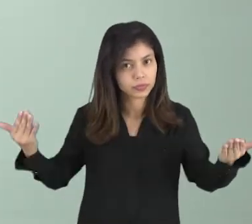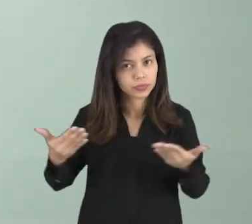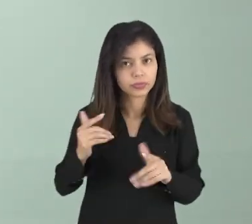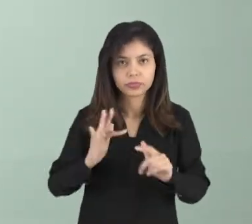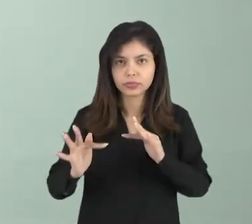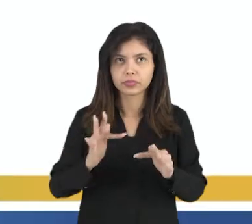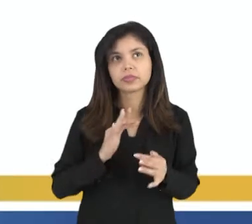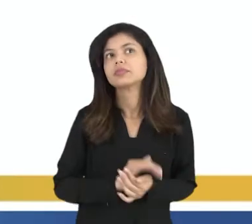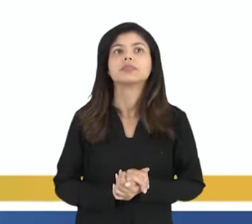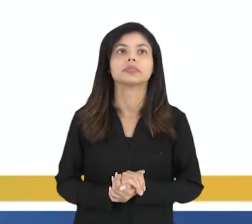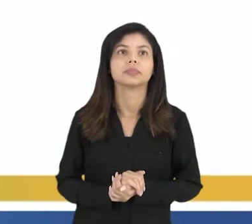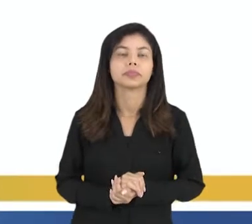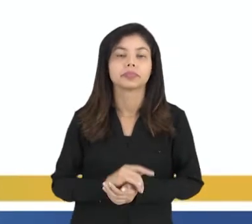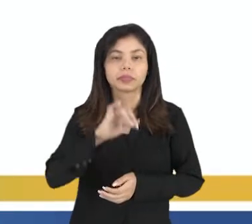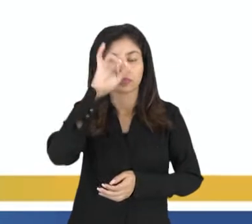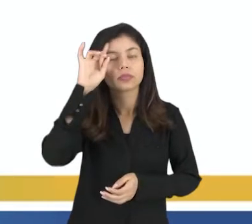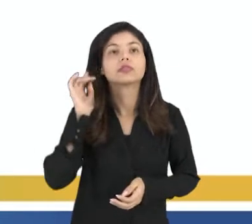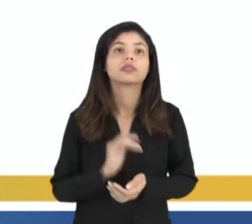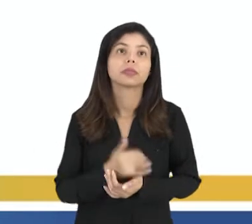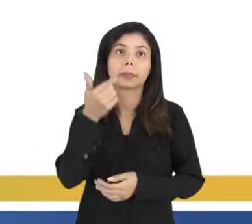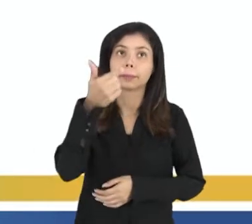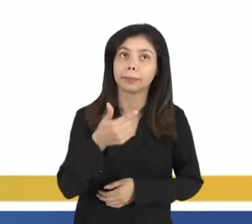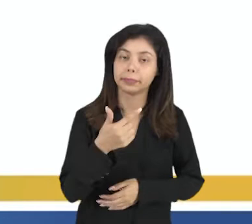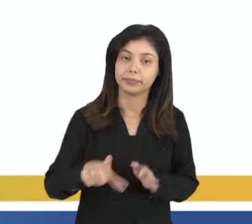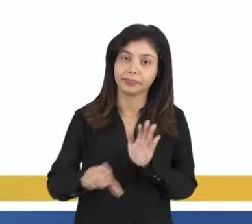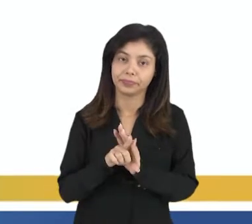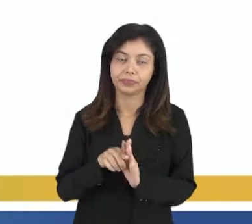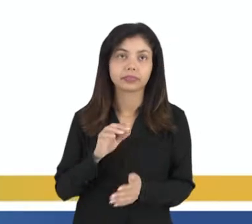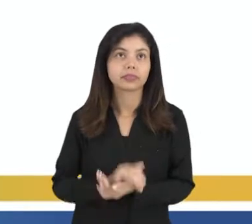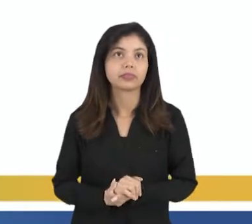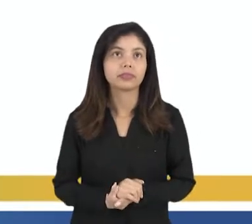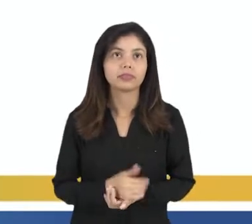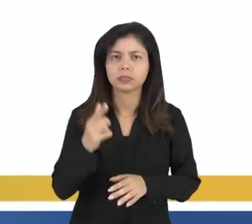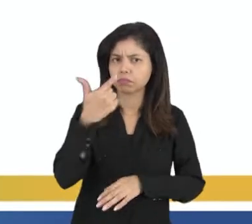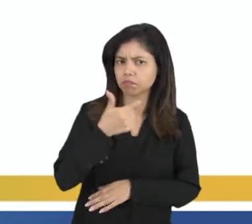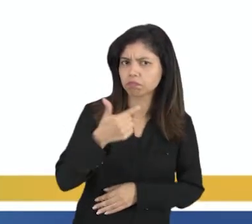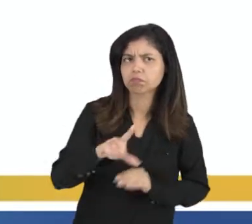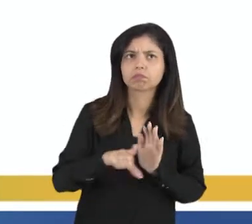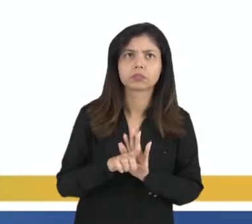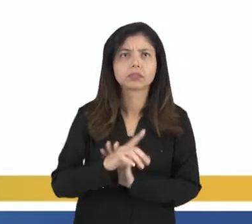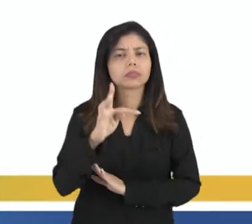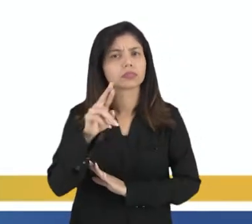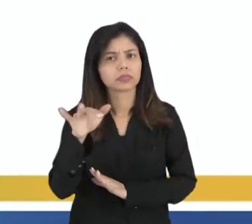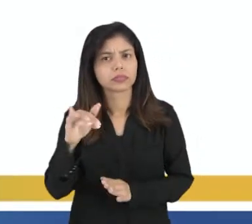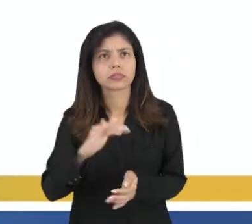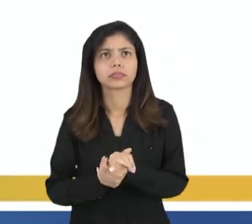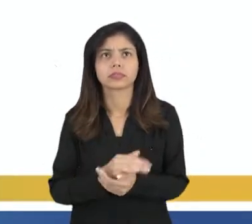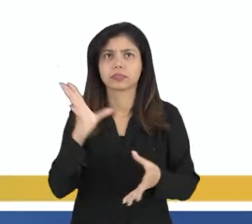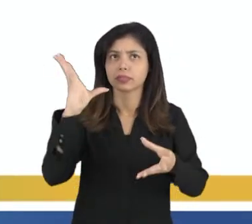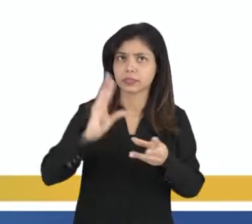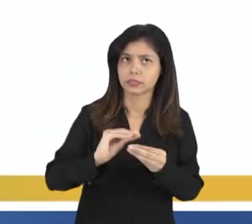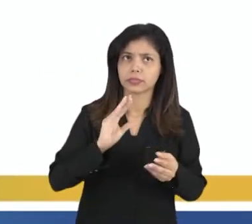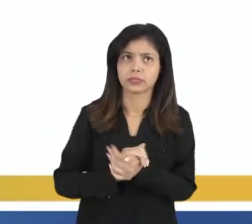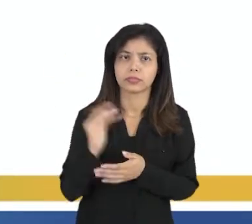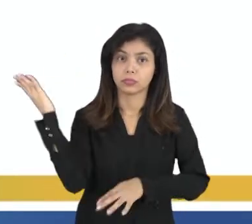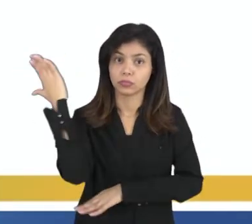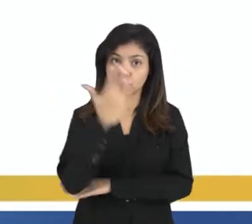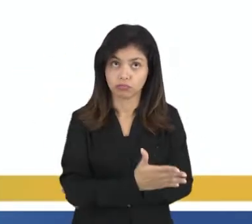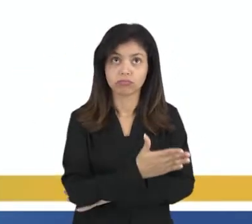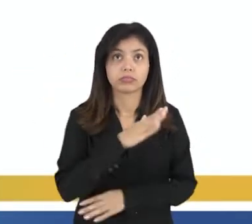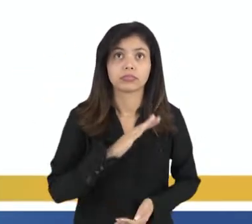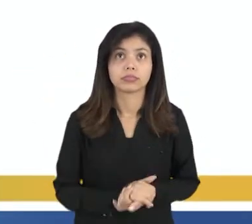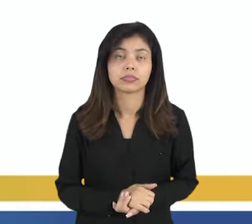aula. Então, a segunda lei da termodinâmica. A segunda lei da termodinâmica, como eu falei, ela tem uma aplicação